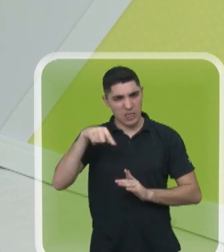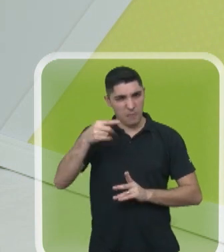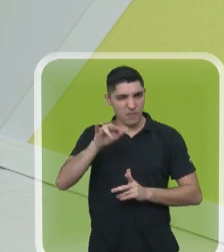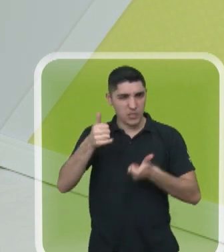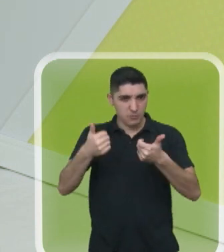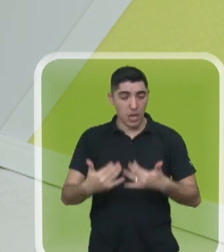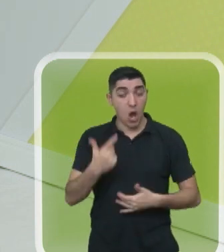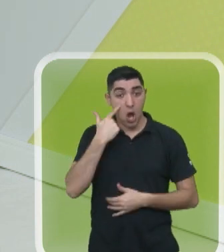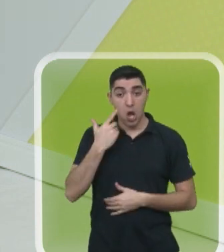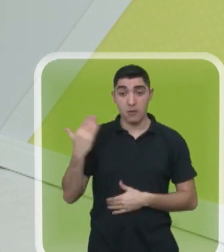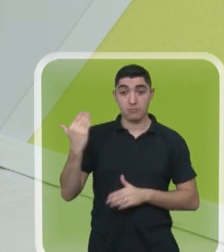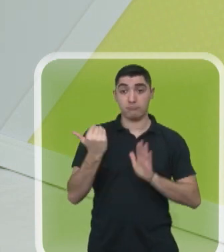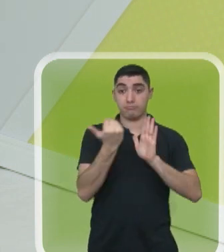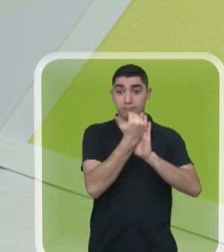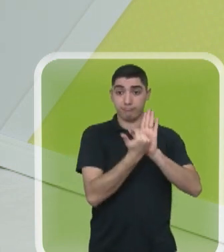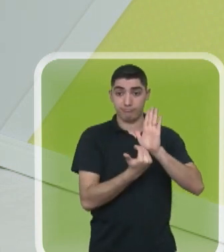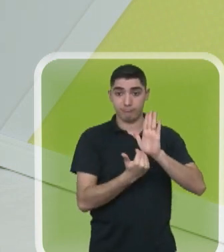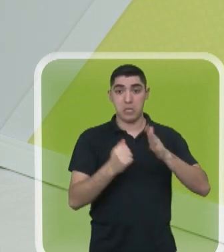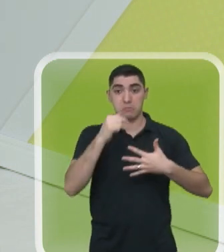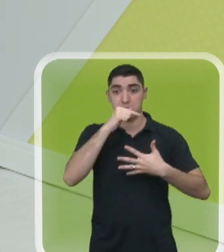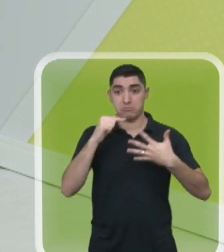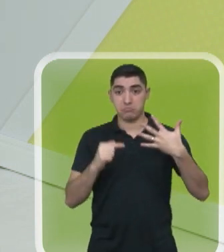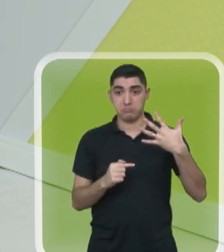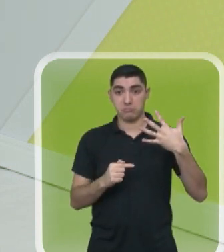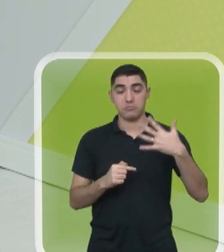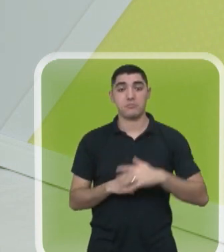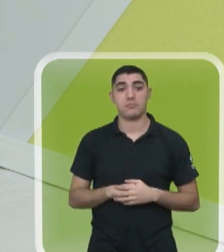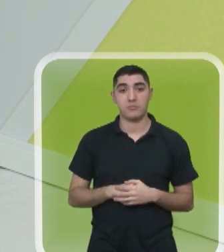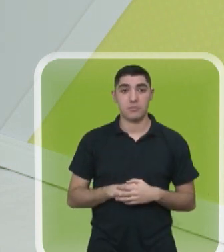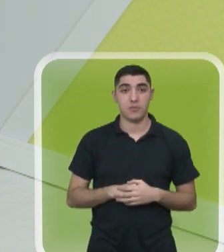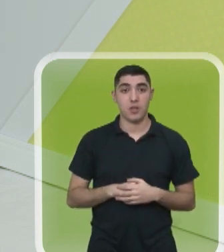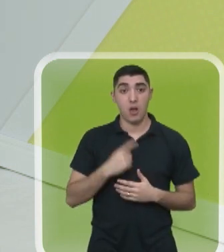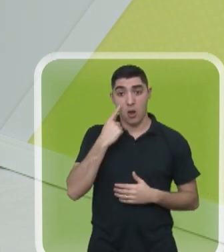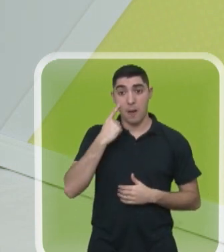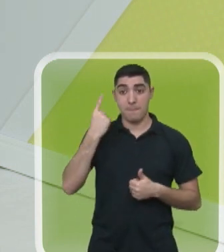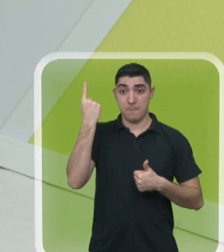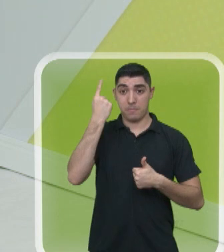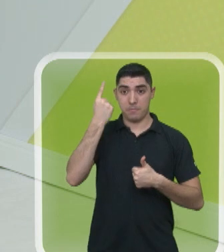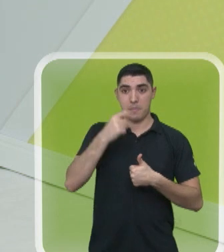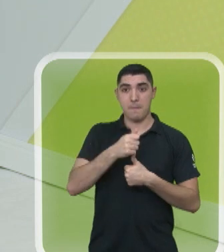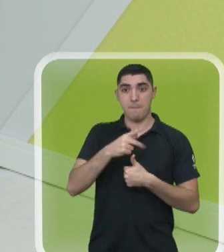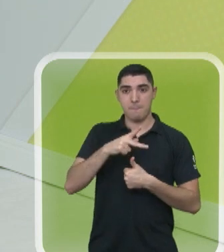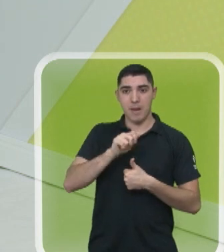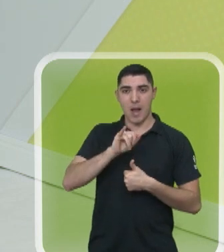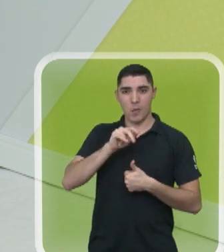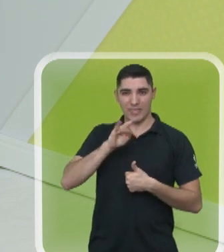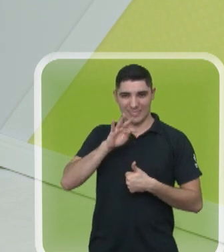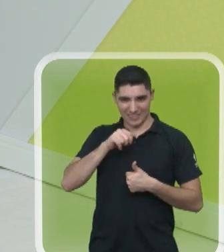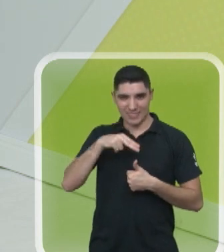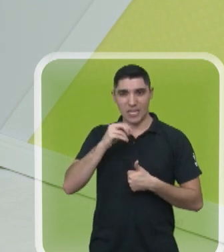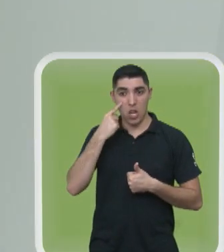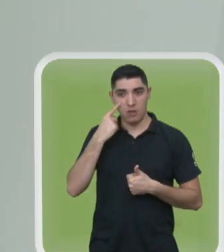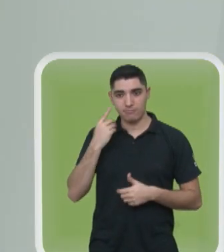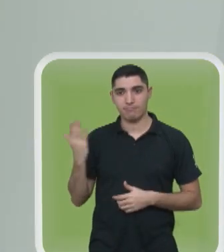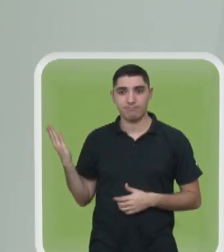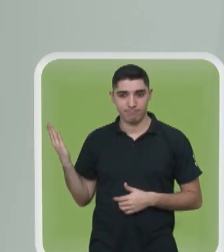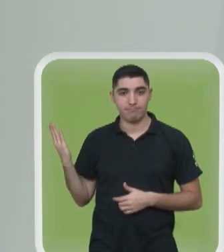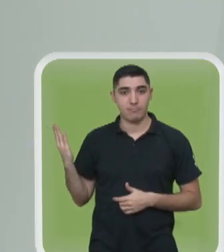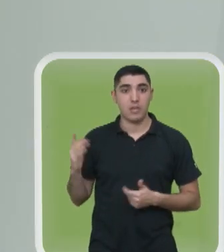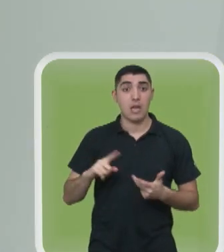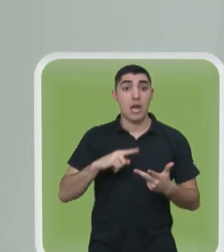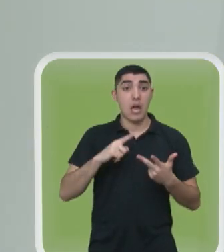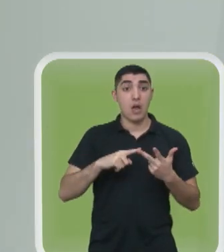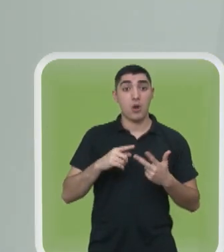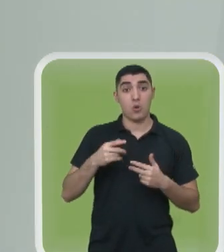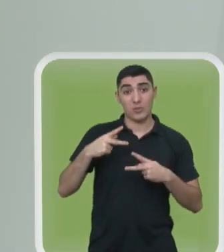Vamos ver a classificação neste momento do Campeonato Paulista, mostra lá, o Paulistano líder, Franca, Pinheiros, Bauru, Rio Claro, São José o 6º colocado, 7